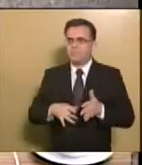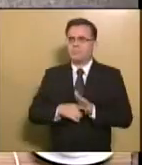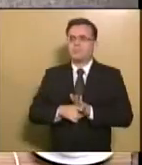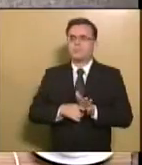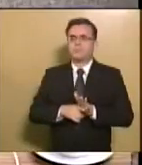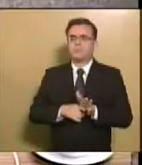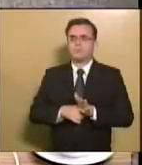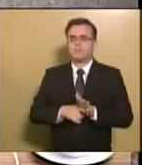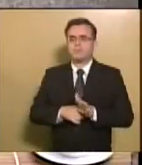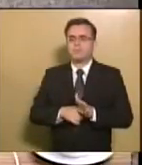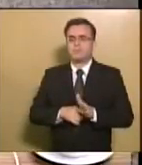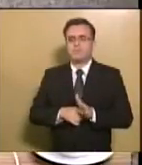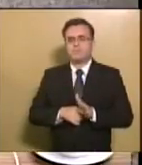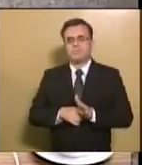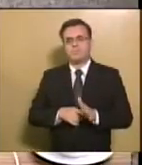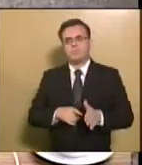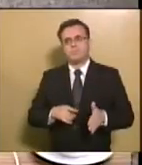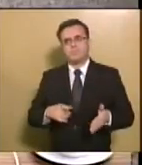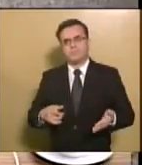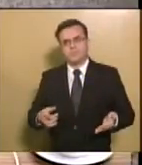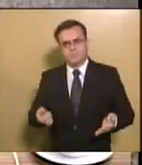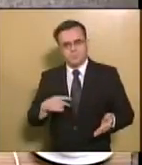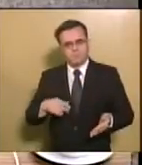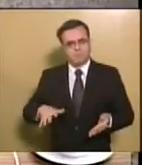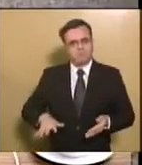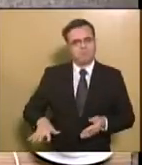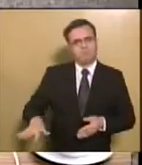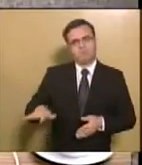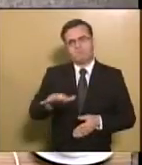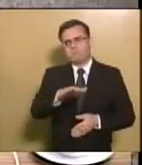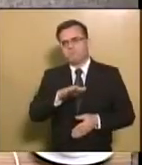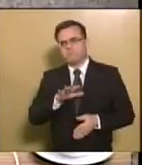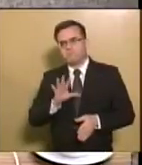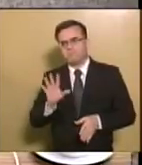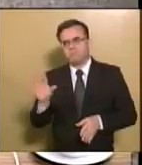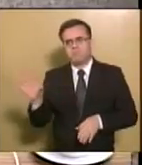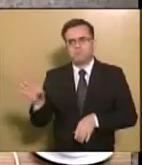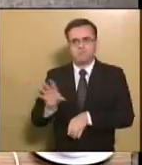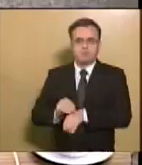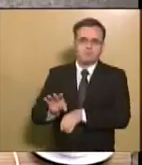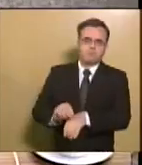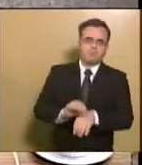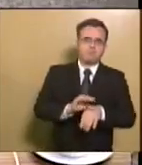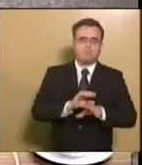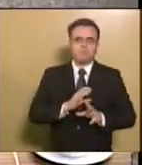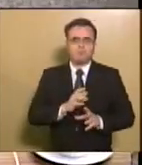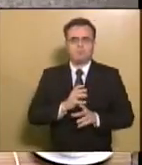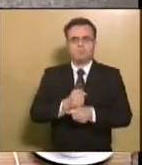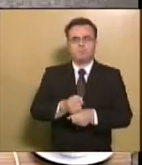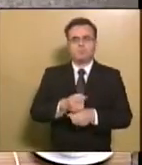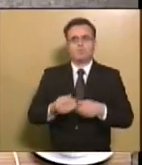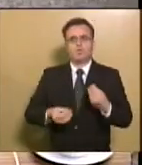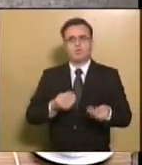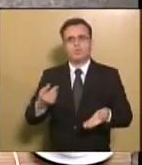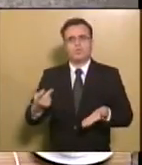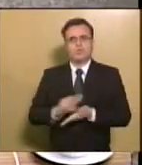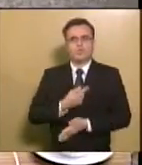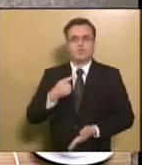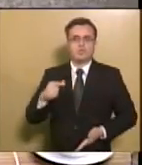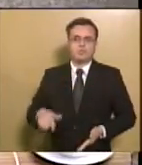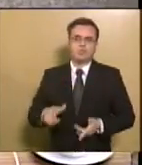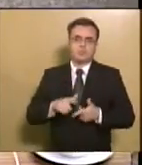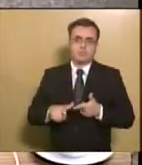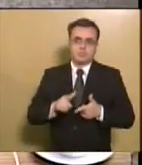rosário, uma geral nessa situação por que passa o nosso estado. O